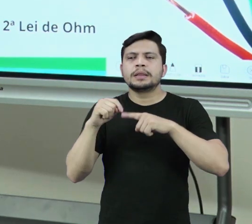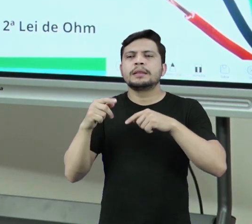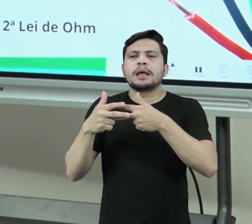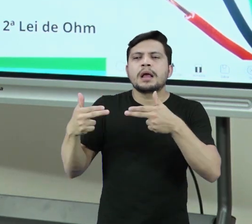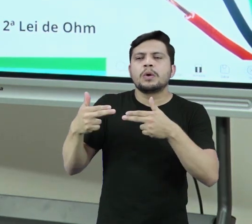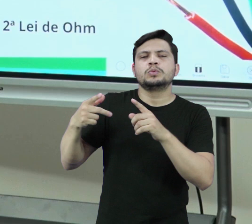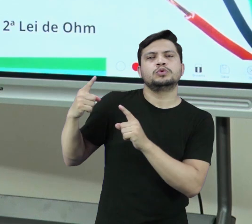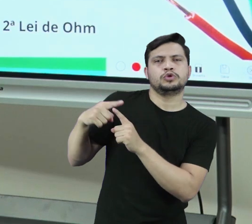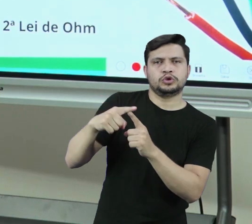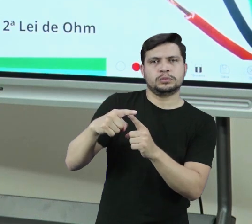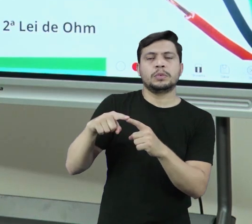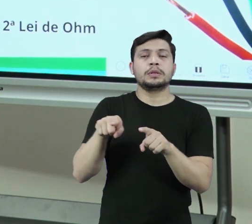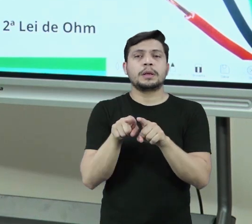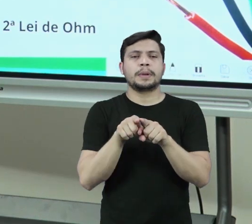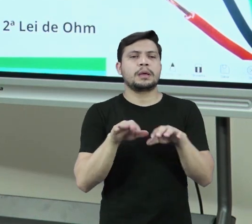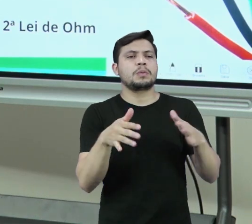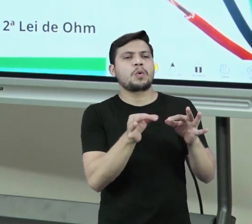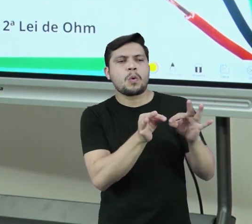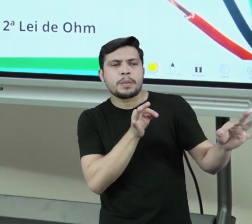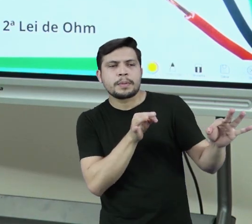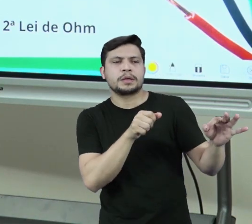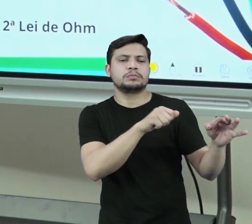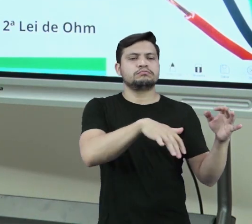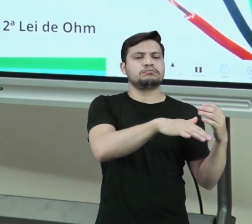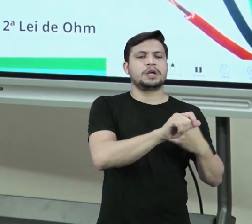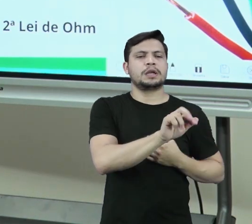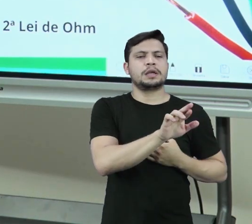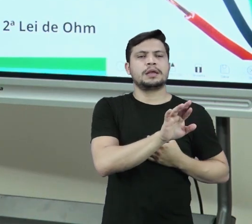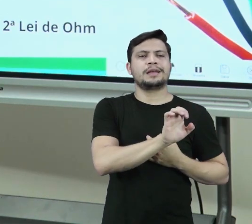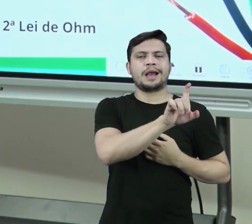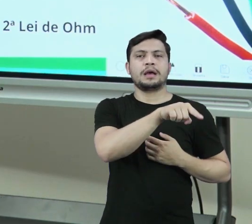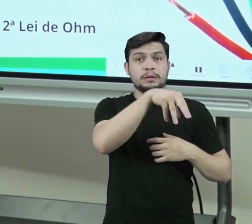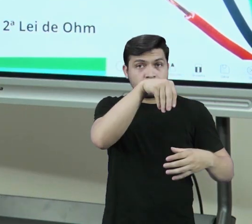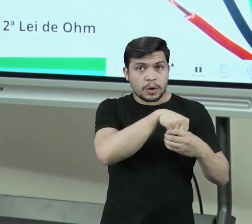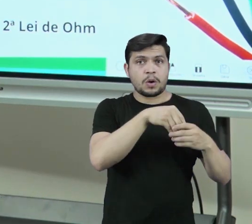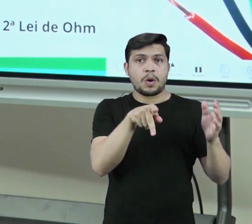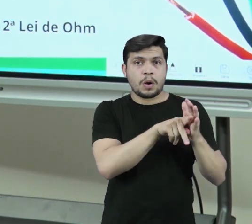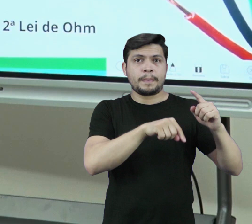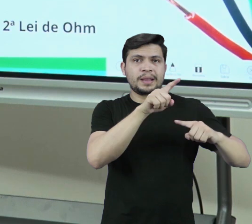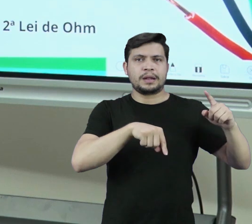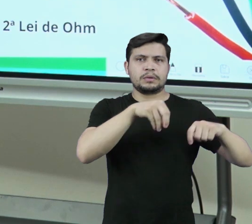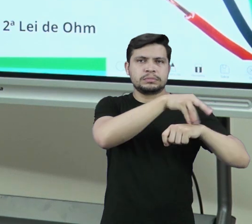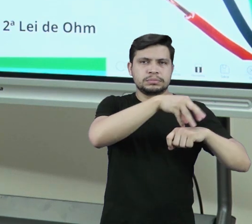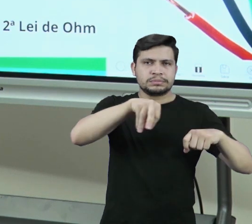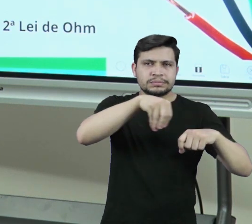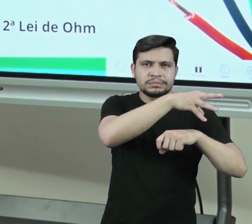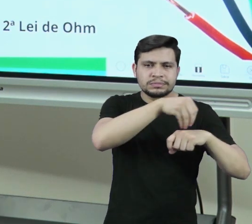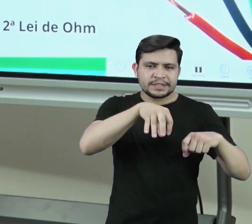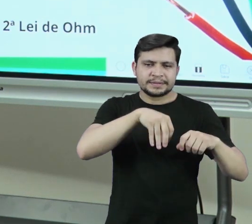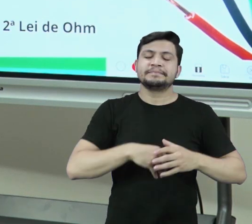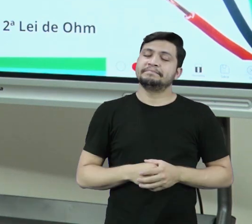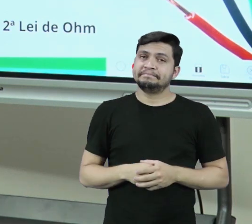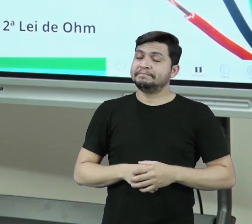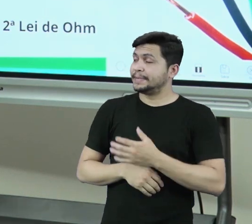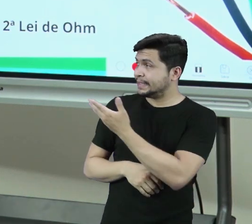dimensões geométricas, no caso do condutor, ou seja, comprimento e área, né? Isso daqui, no caso, é muito utilizado no dia a dia, né? Você,